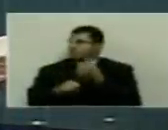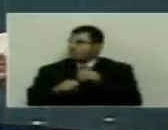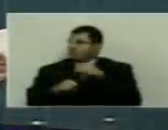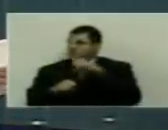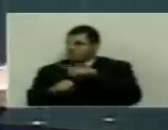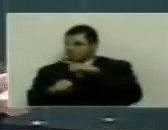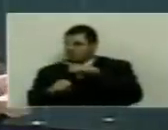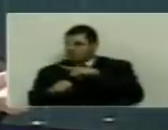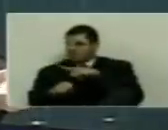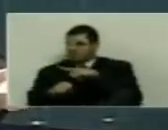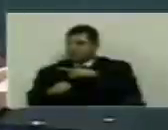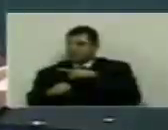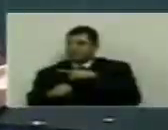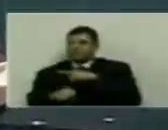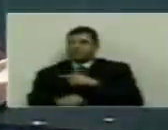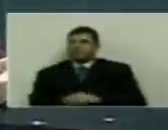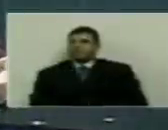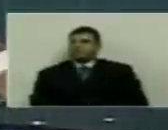Eu tenho